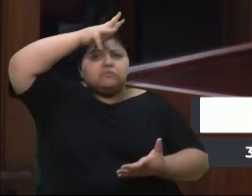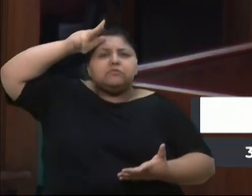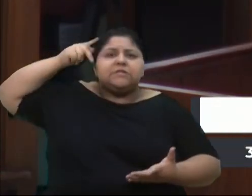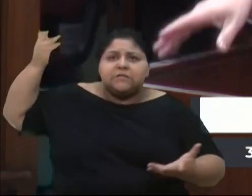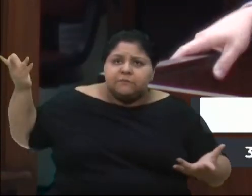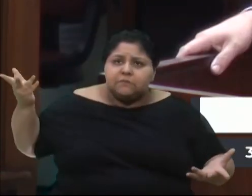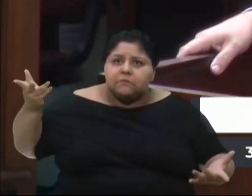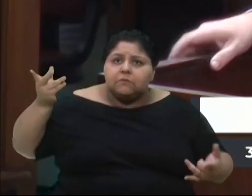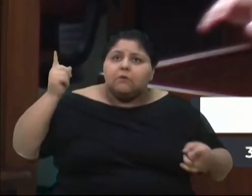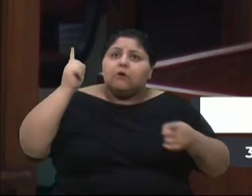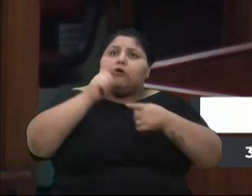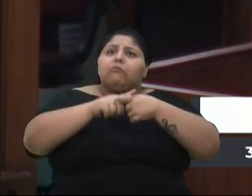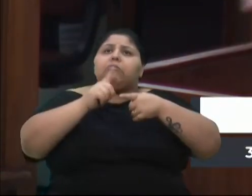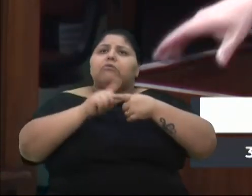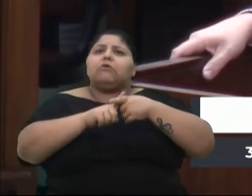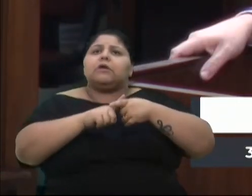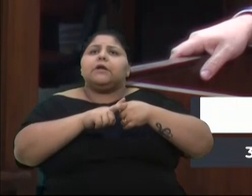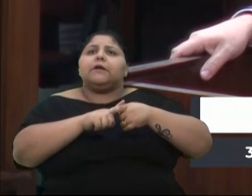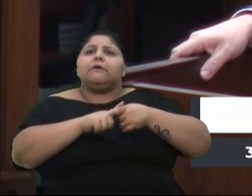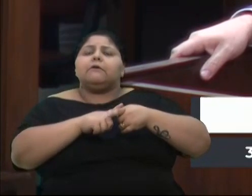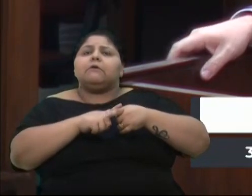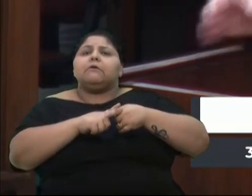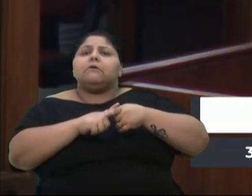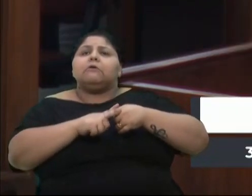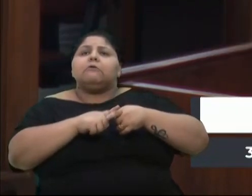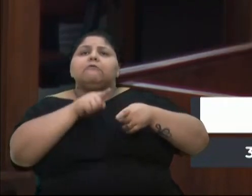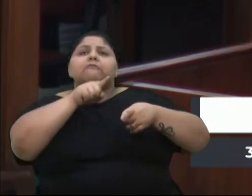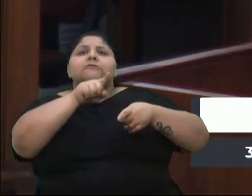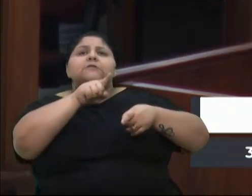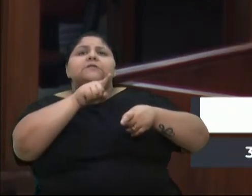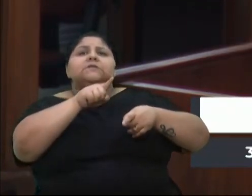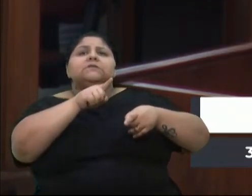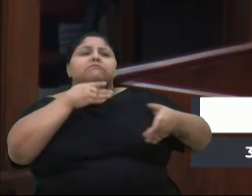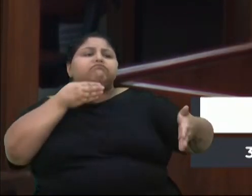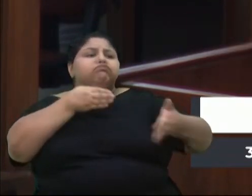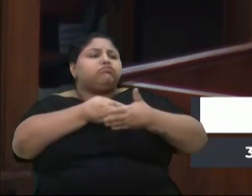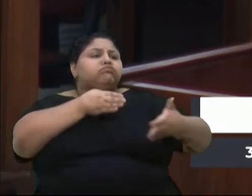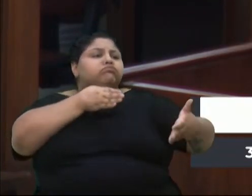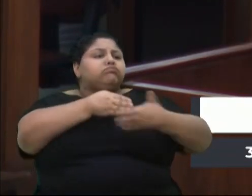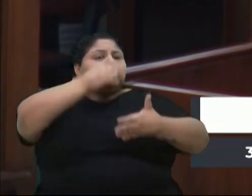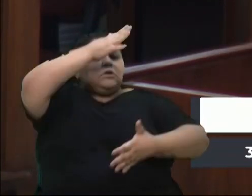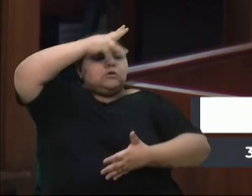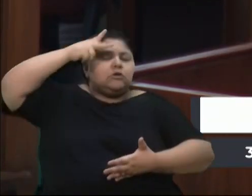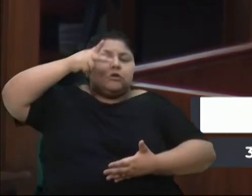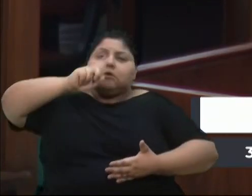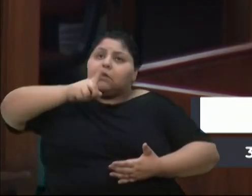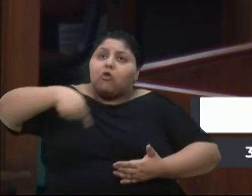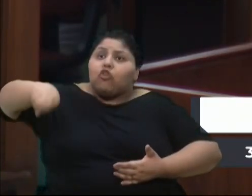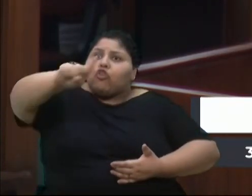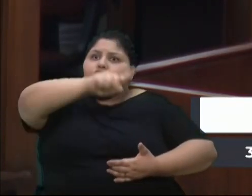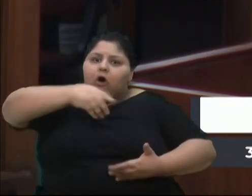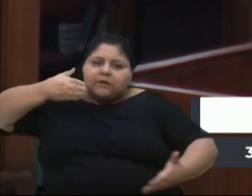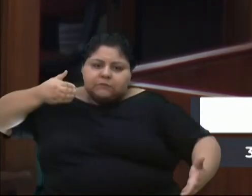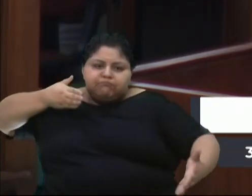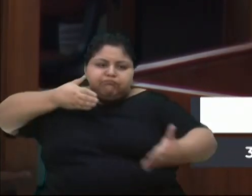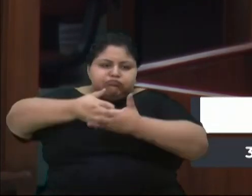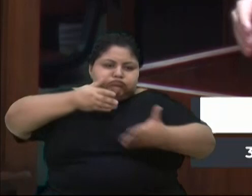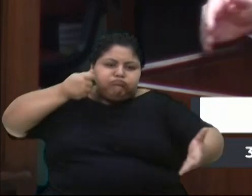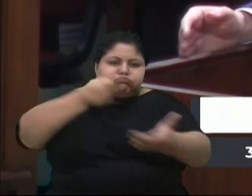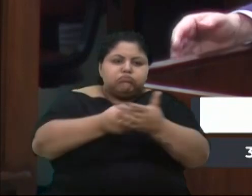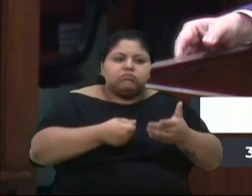que vocês estão criando obstáculos ao município? E nós estávamos sendo atacados naquele momento. Então, as medidas elas